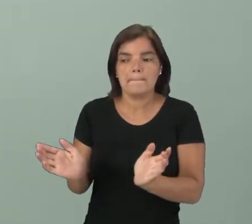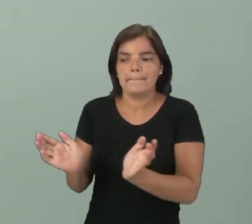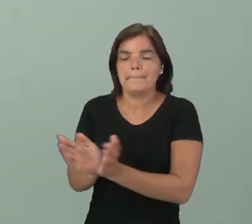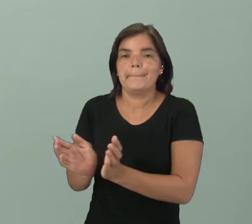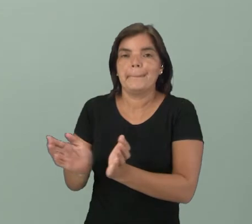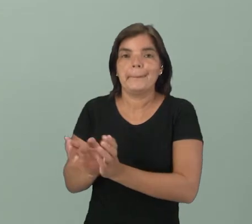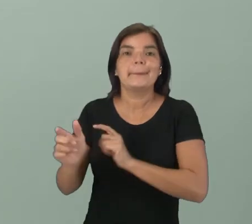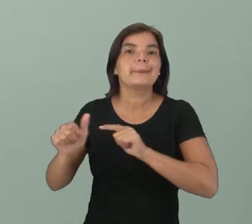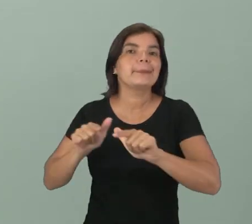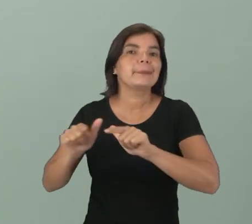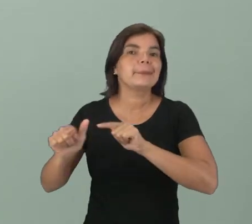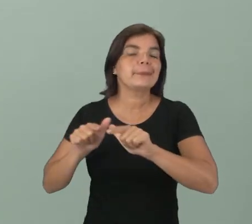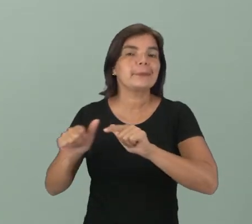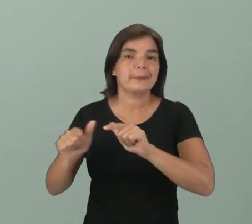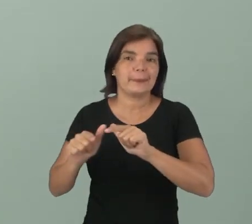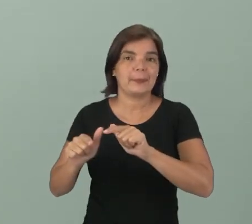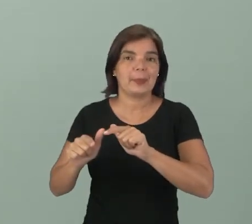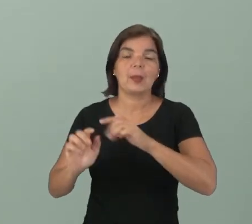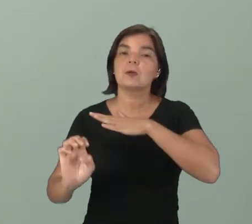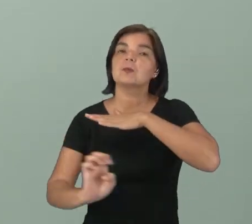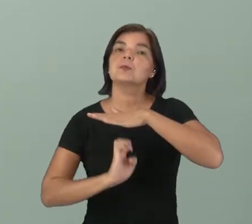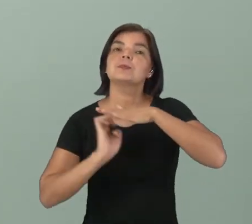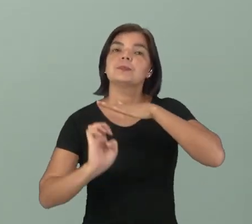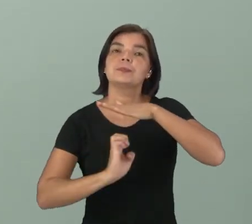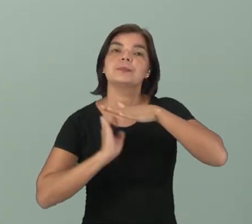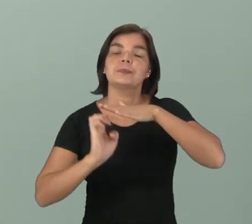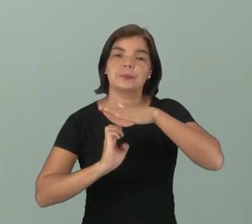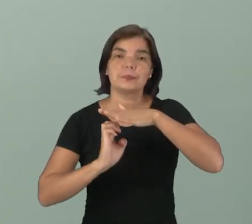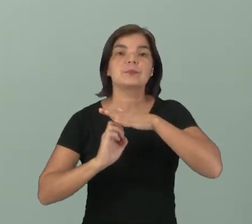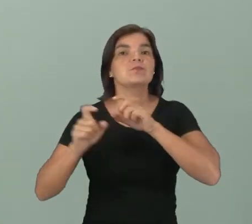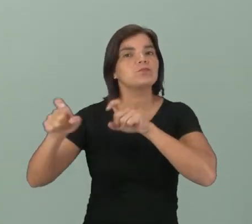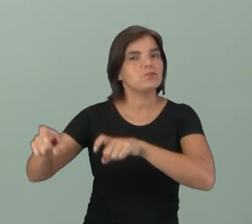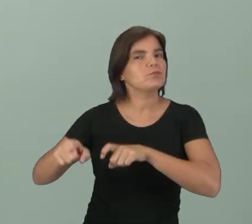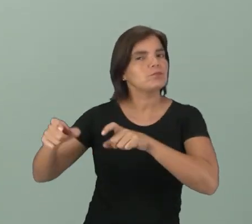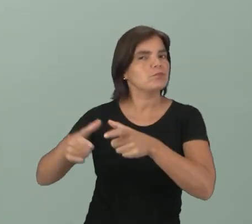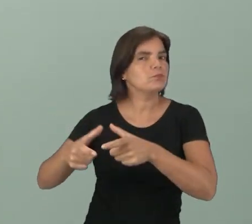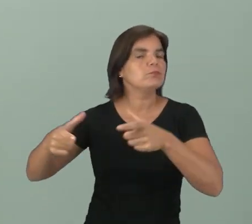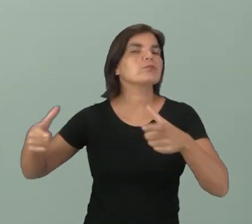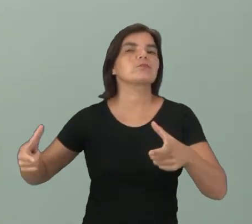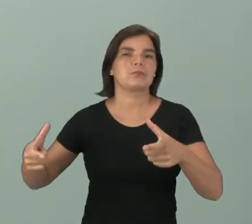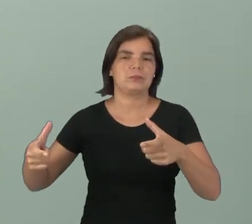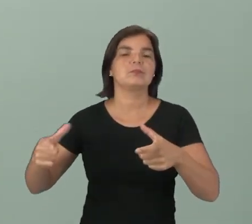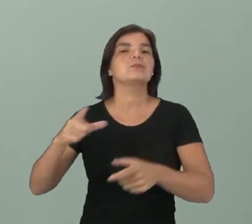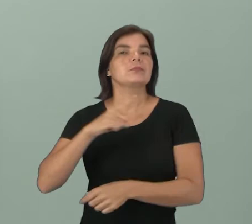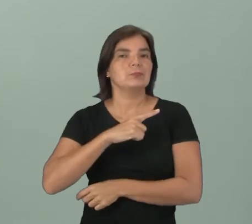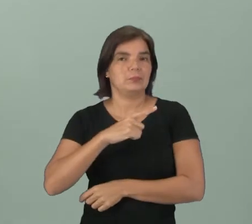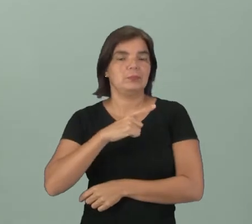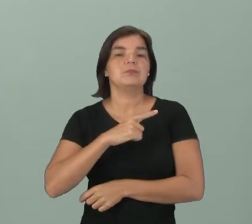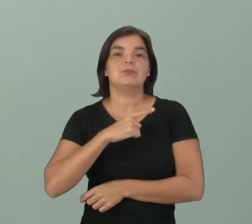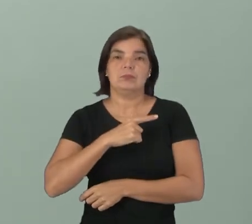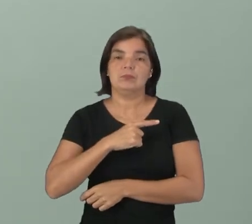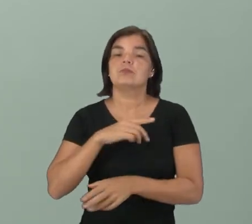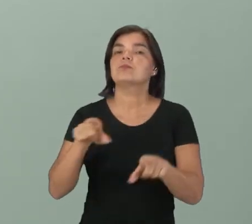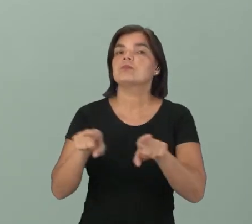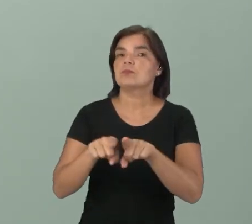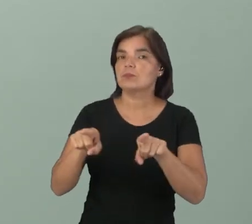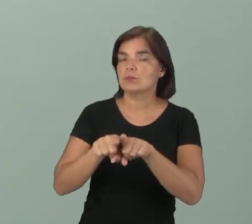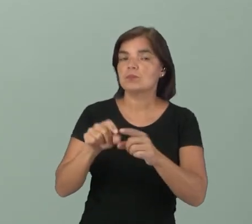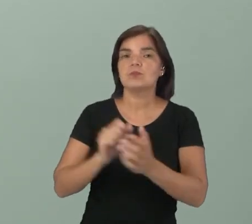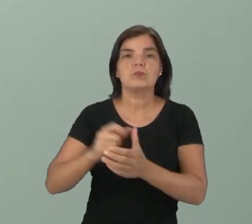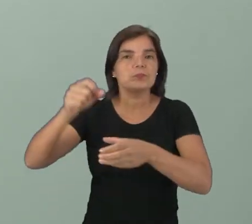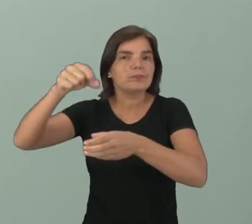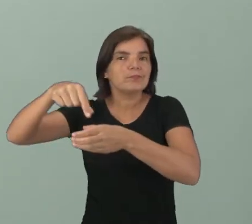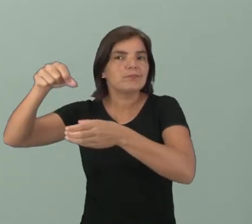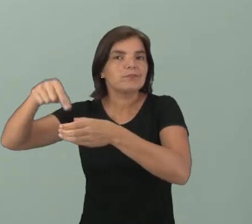para atividades é empresariais as grandes fazendas agrícolas que servem para monoculturas o